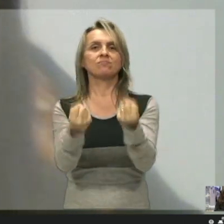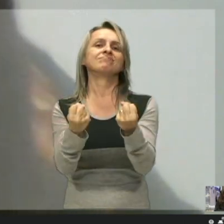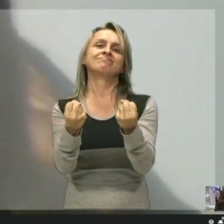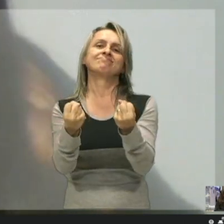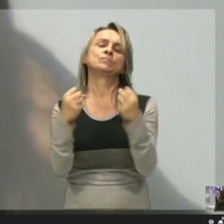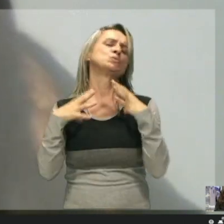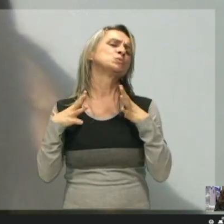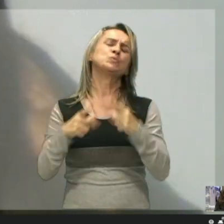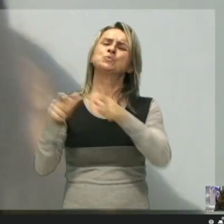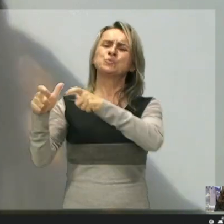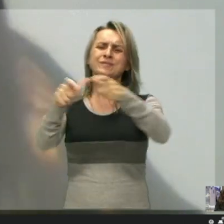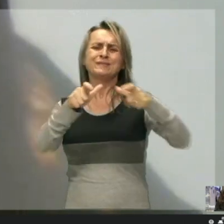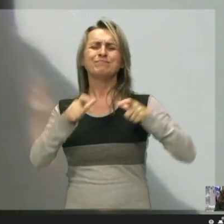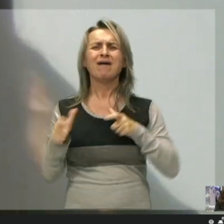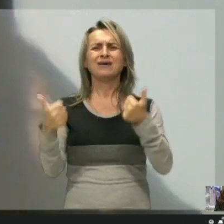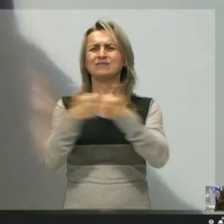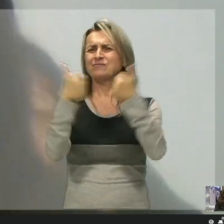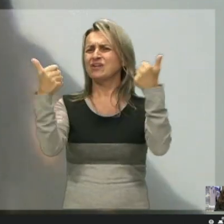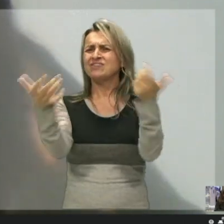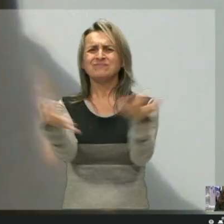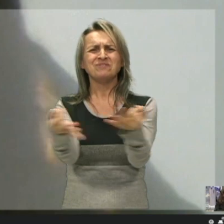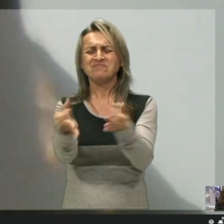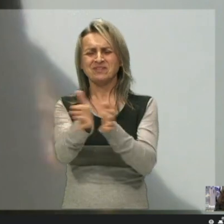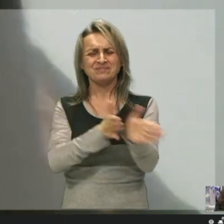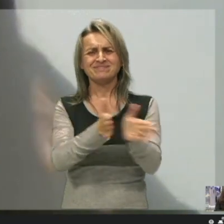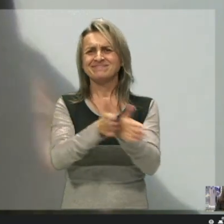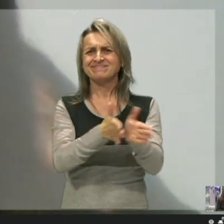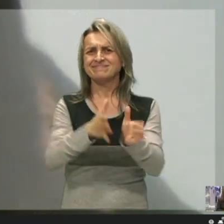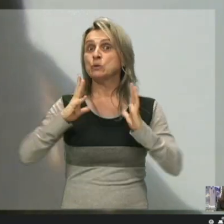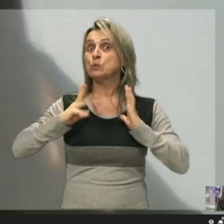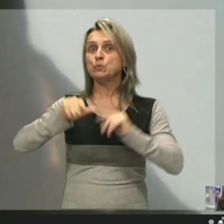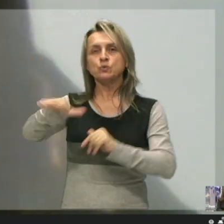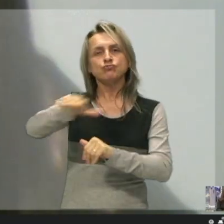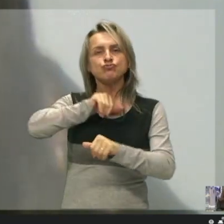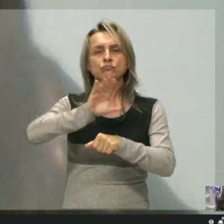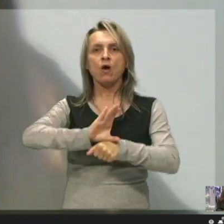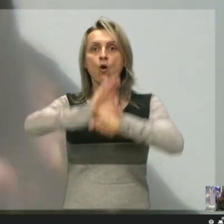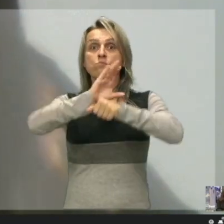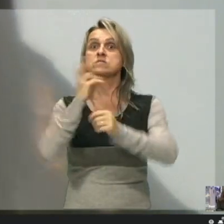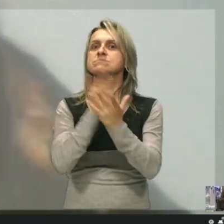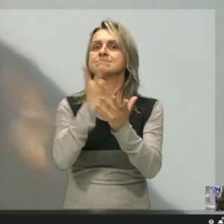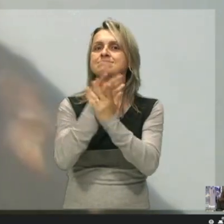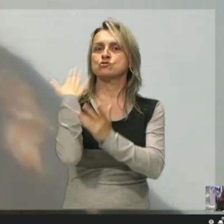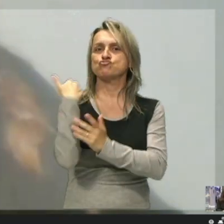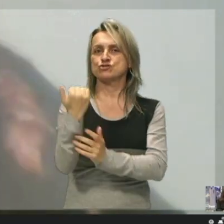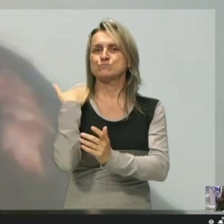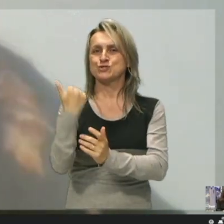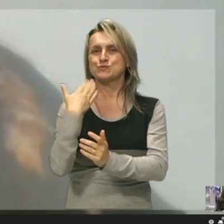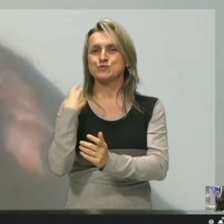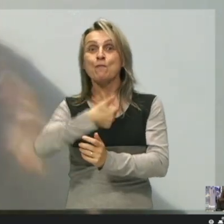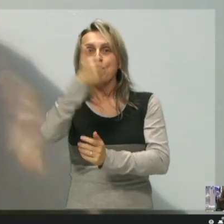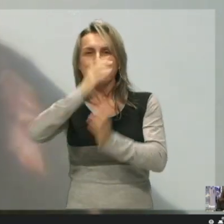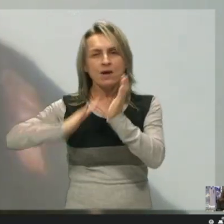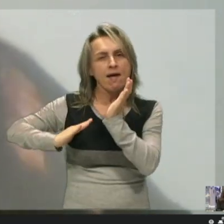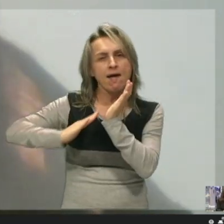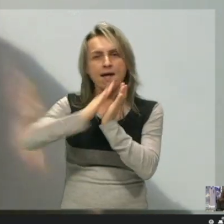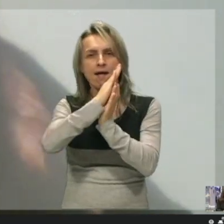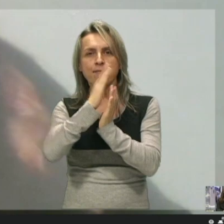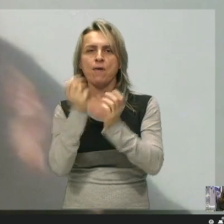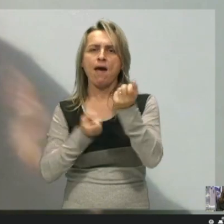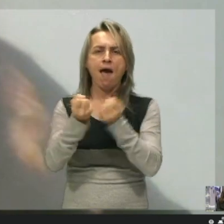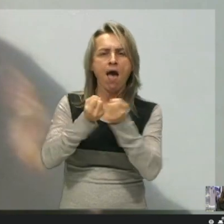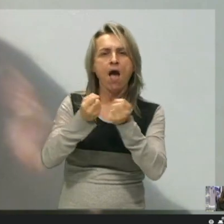os espaços, a comissão era chamada, desde a primeira rampa, que foi ali de carro, até a gente orientar os restaurantes. Então, deu